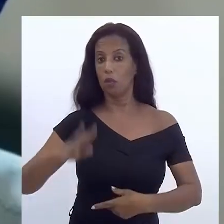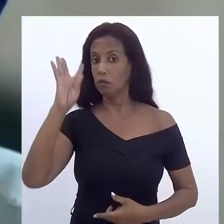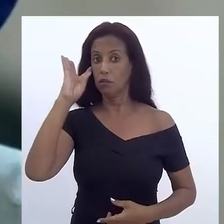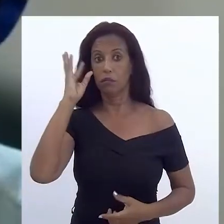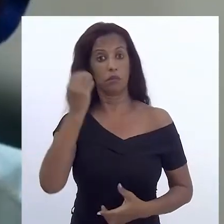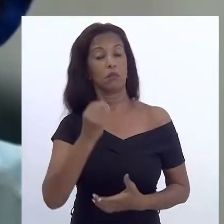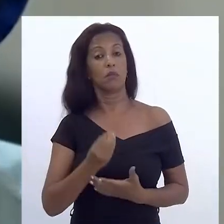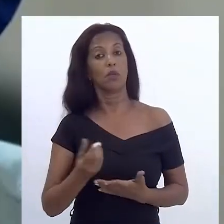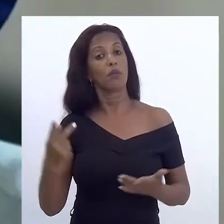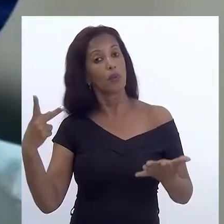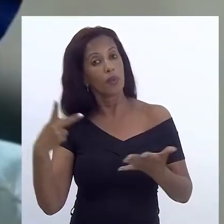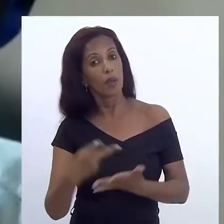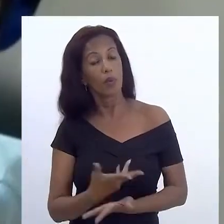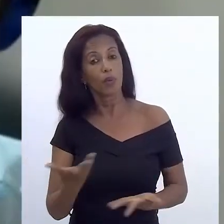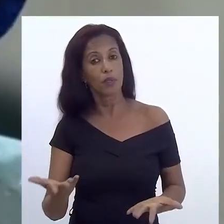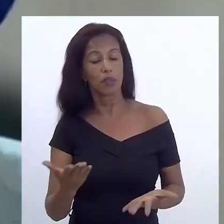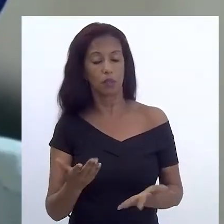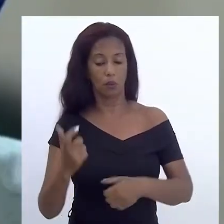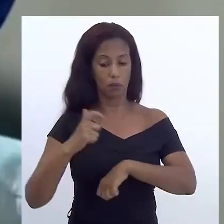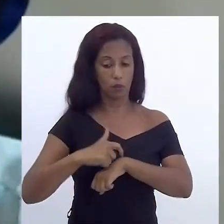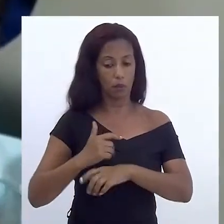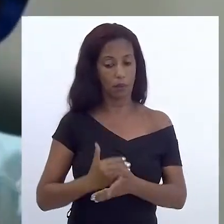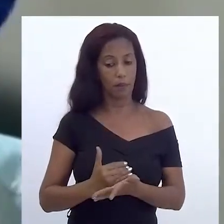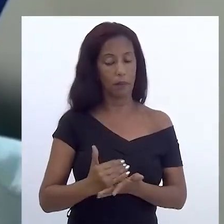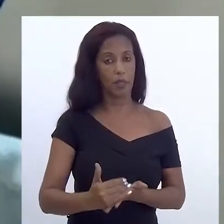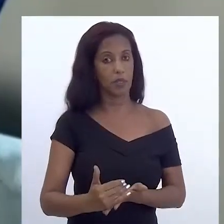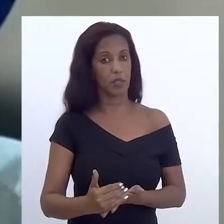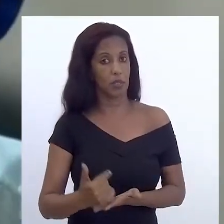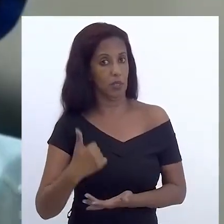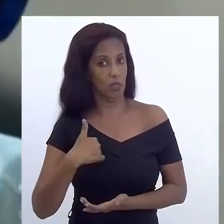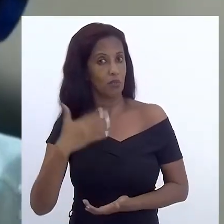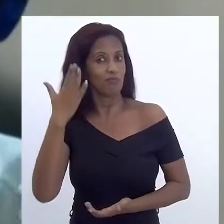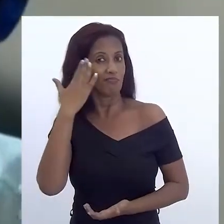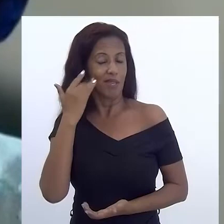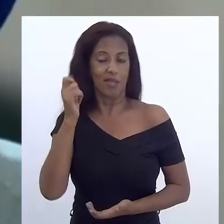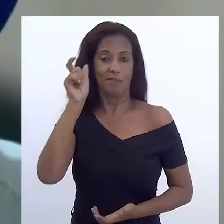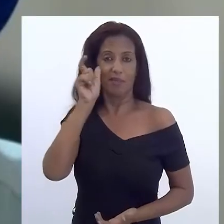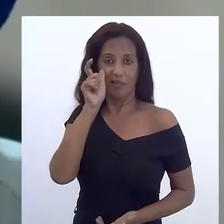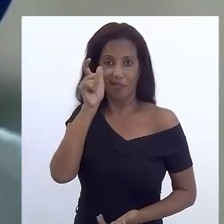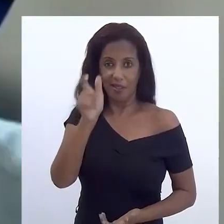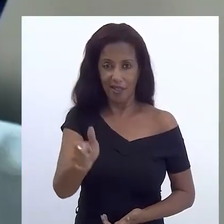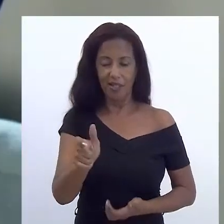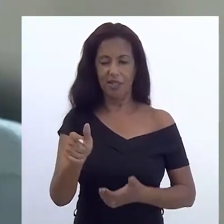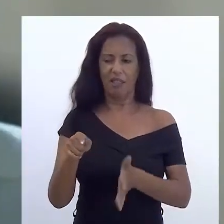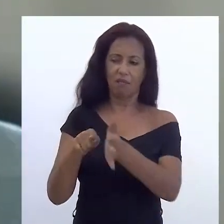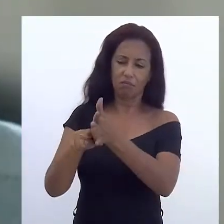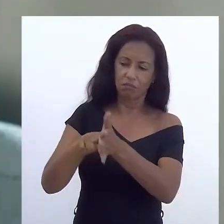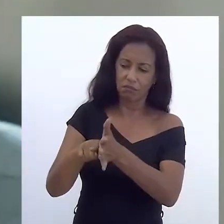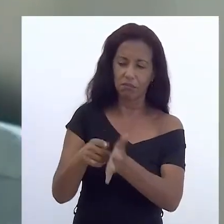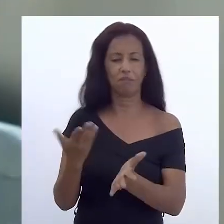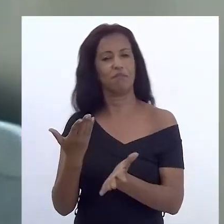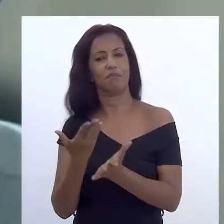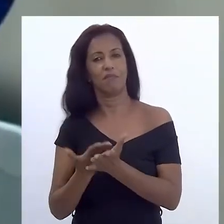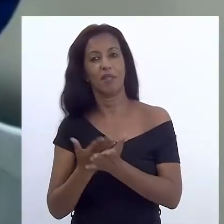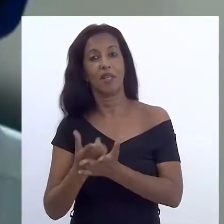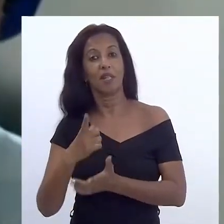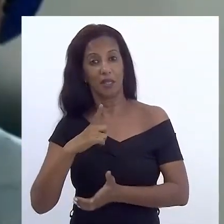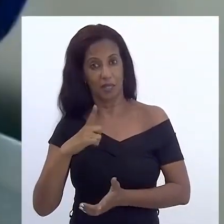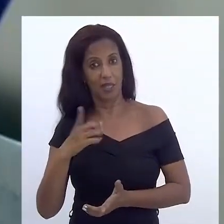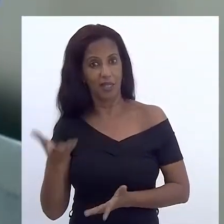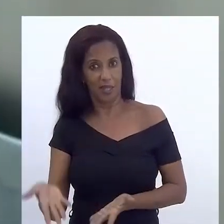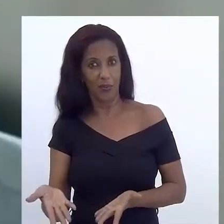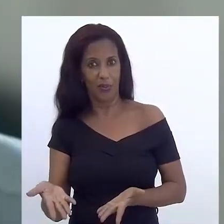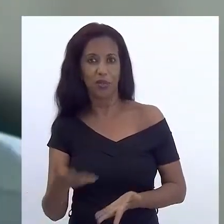isso. A partir do momento que eu soube, que me interessei, comecei a investigar, daí eu tenho essa problemática de um filho com portador de